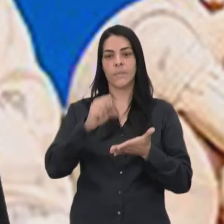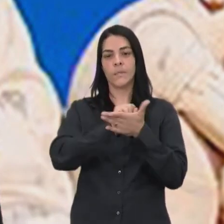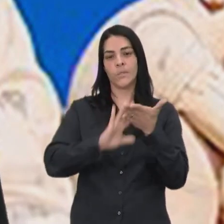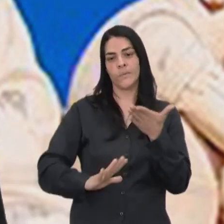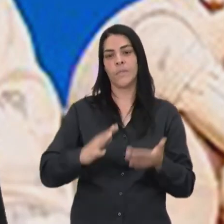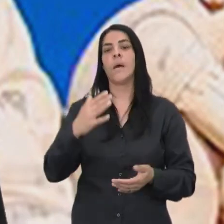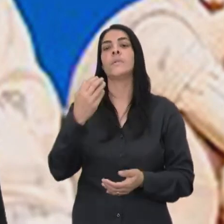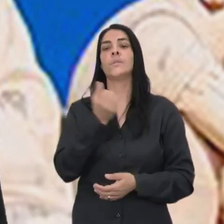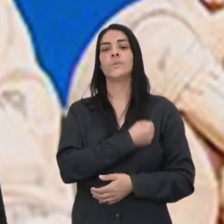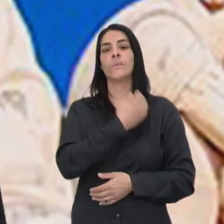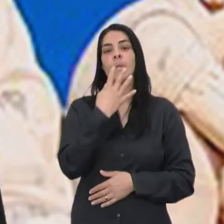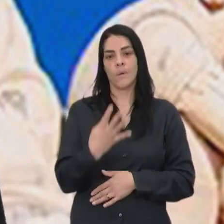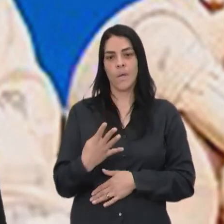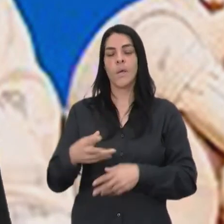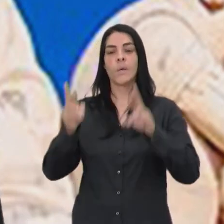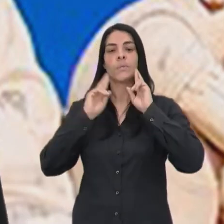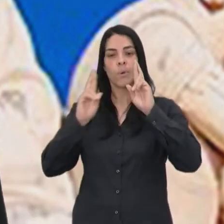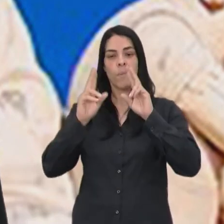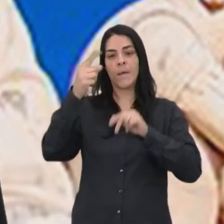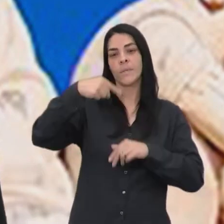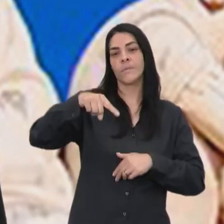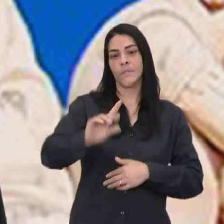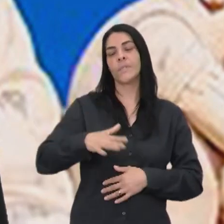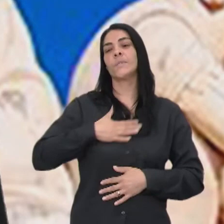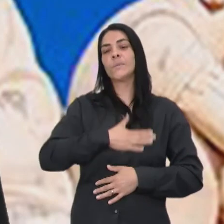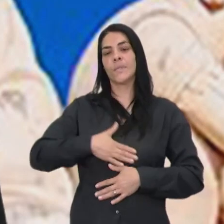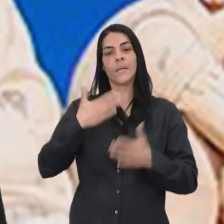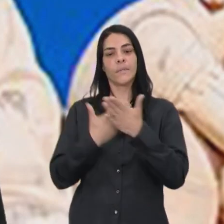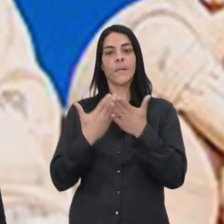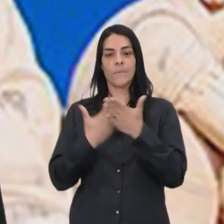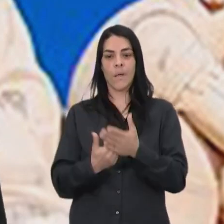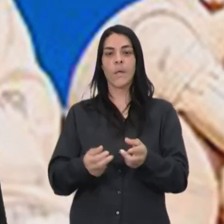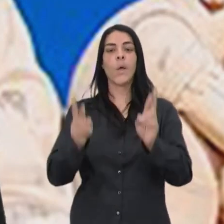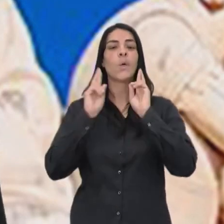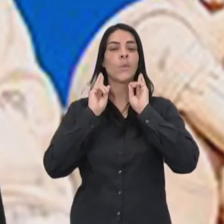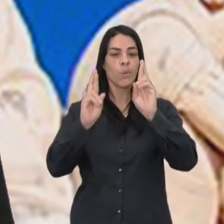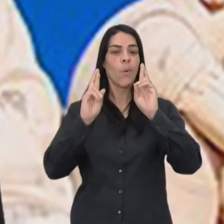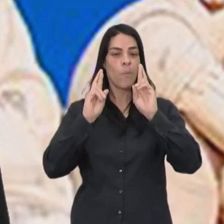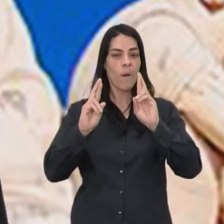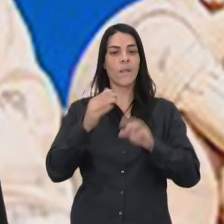espero que vocês tenham gostado da aula, que tenha sido entendível, que tenha sido uma aula